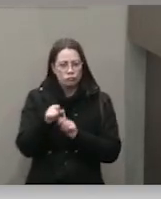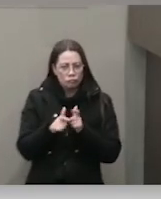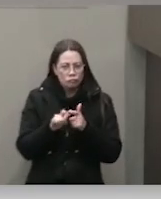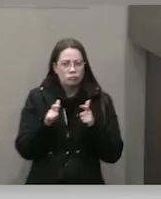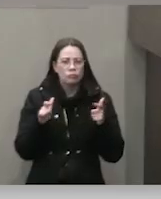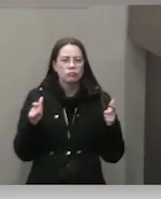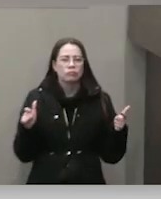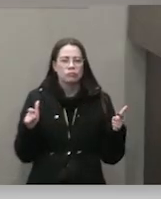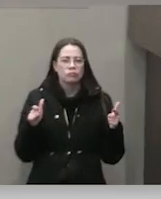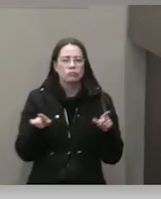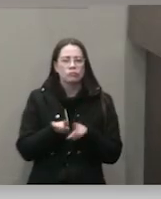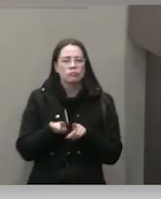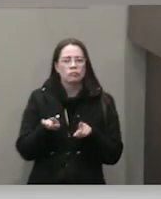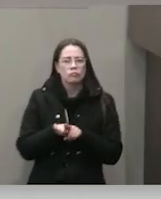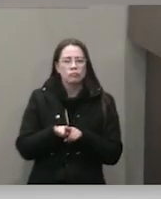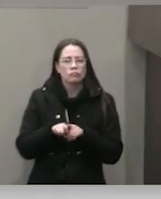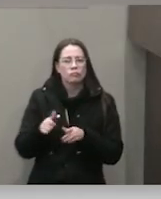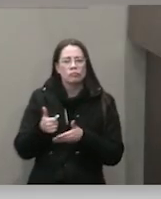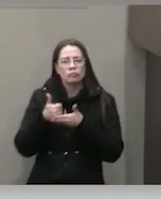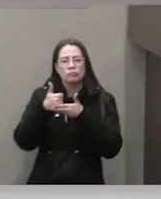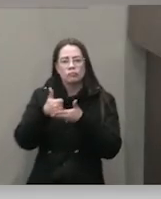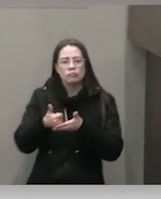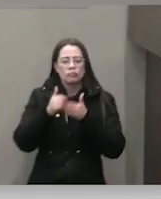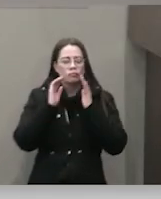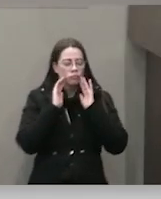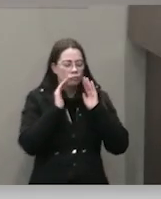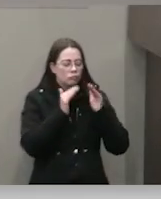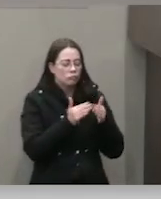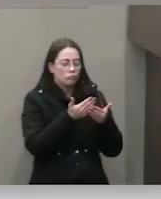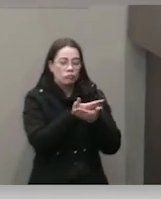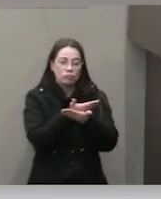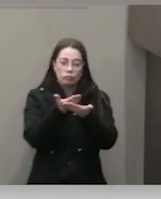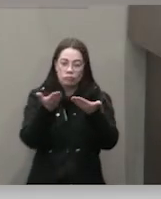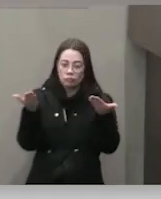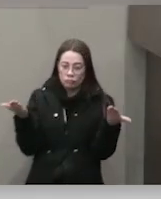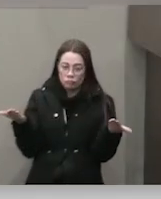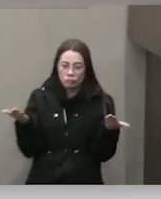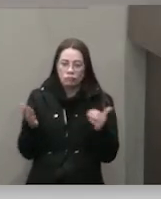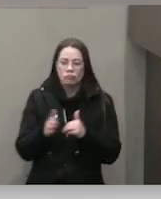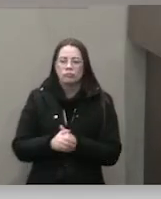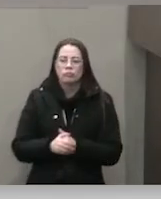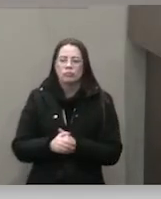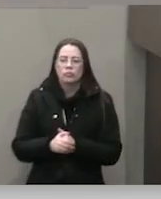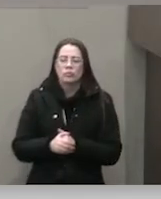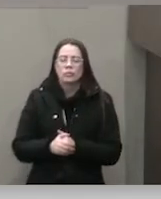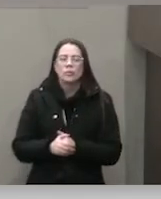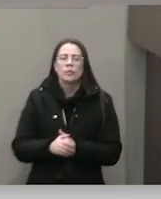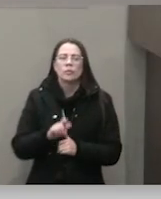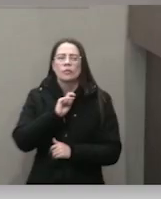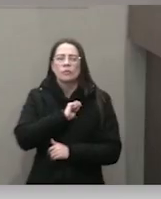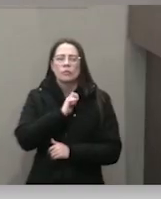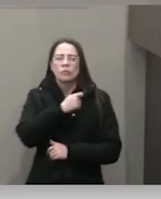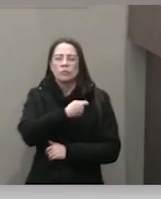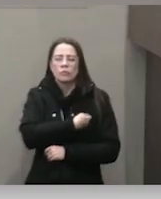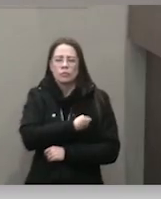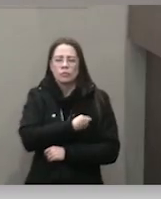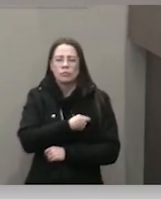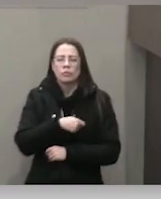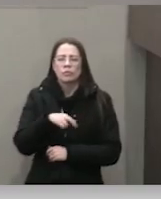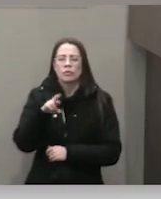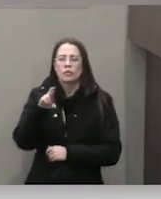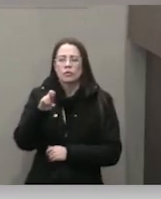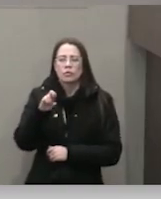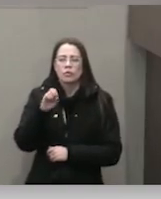engrandece e que enaltece o apoio e dedicação dos senhores. Coronel Rovani, capitana, leve-se